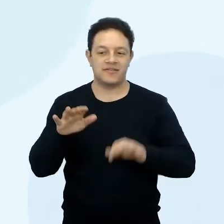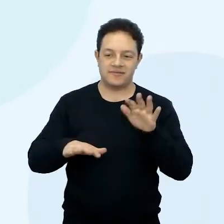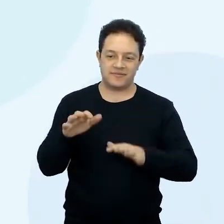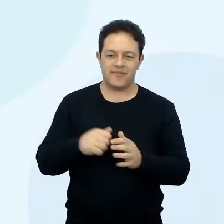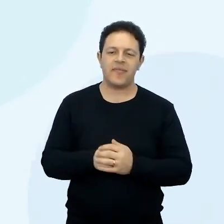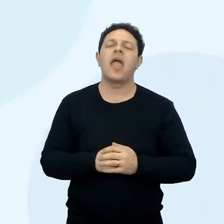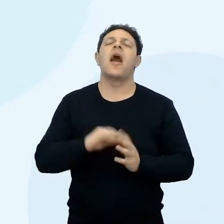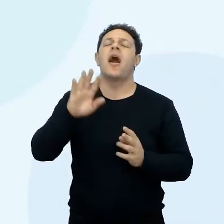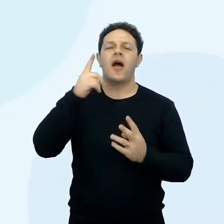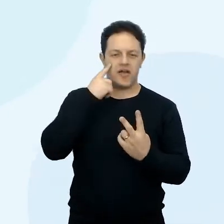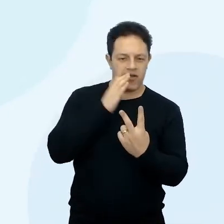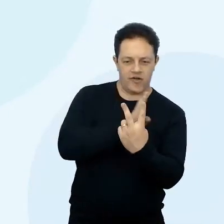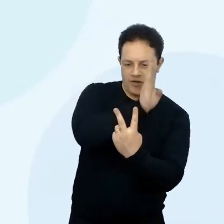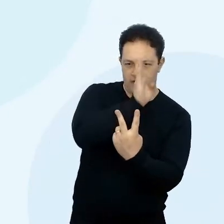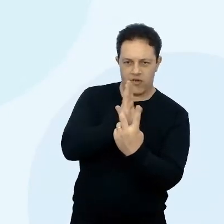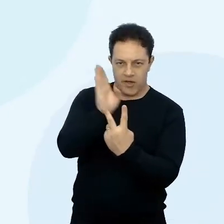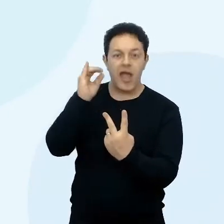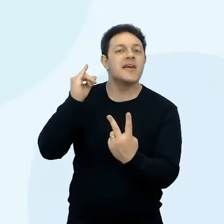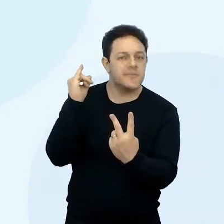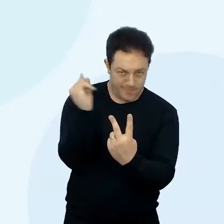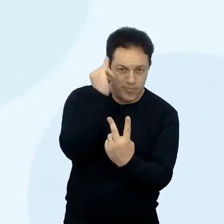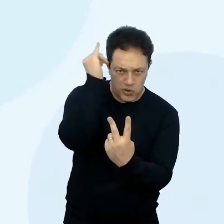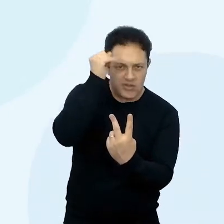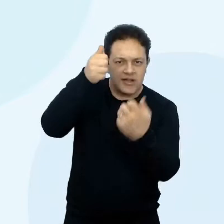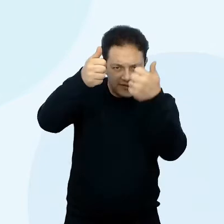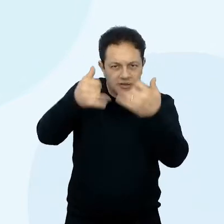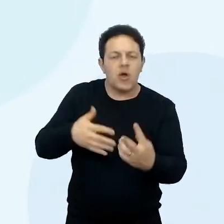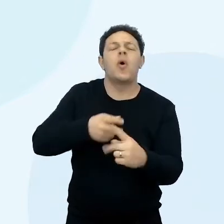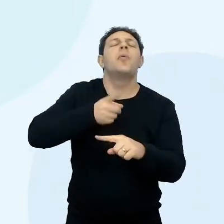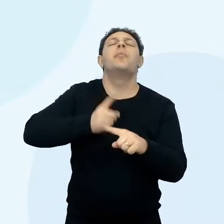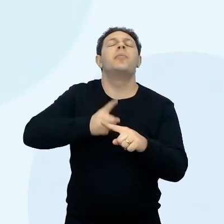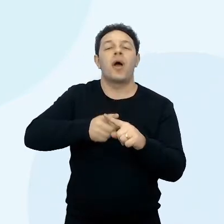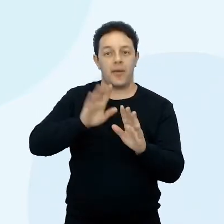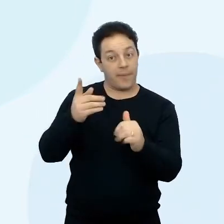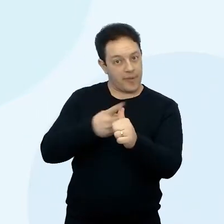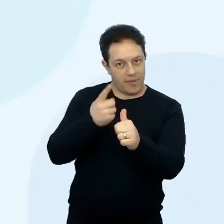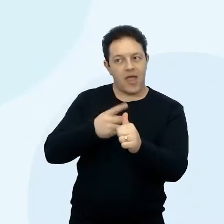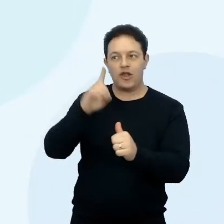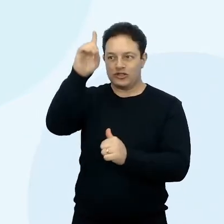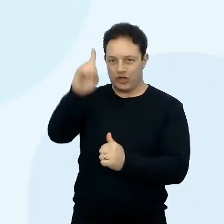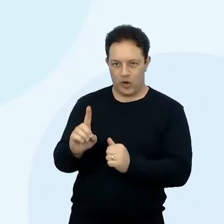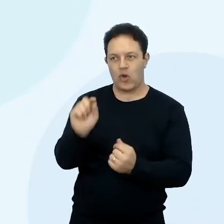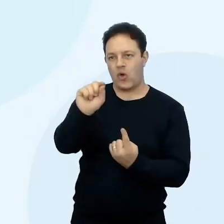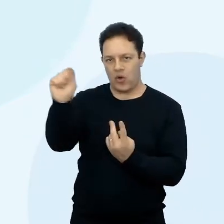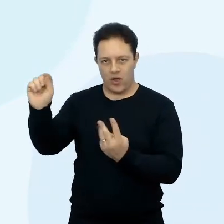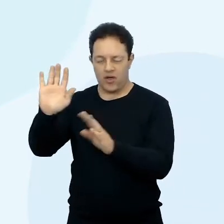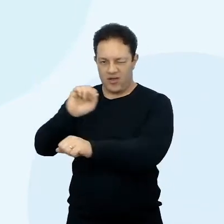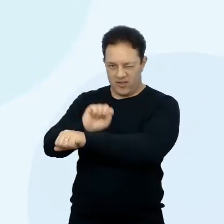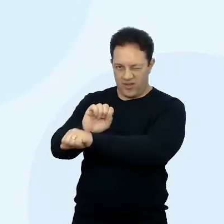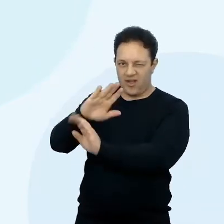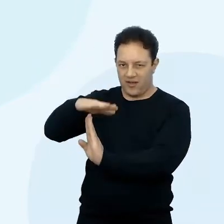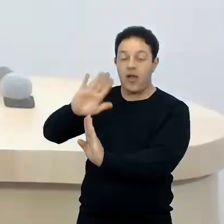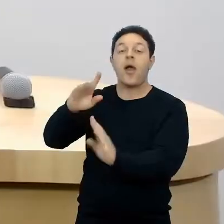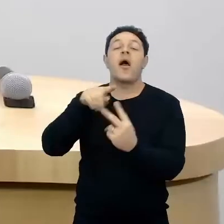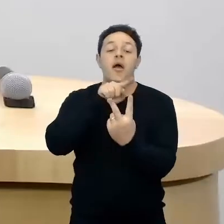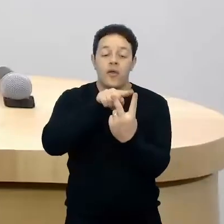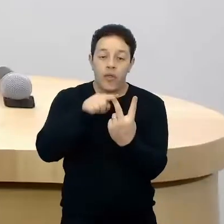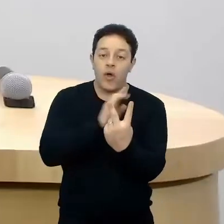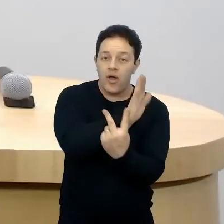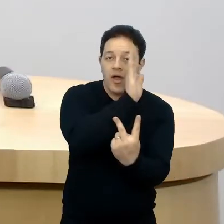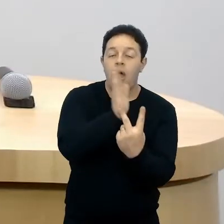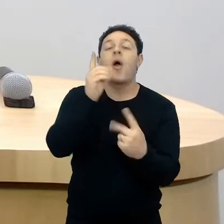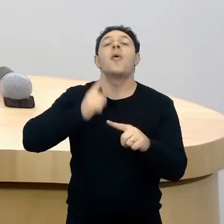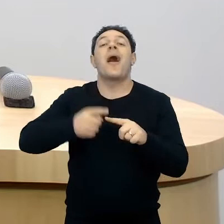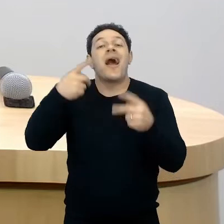a atenção desse card antes da gente falar dos nossos diretores, galera, porque o cinema brasileiro ele tem uma